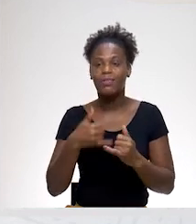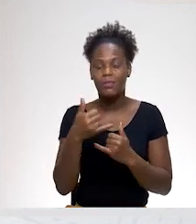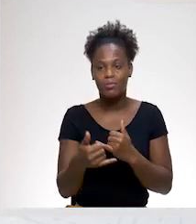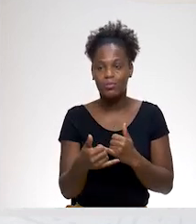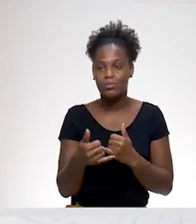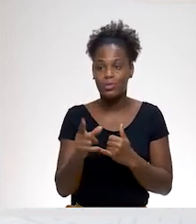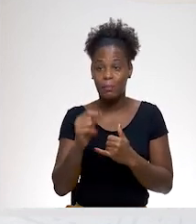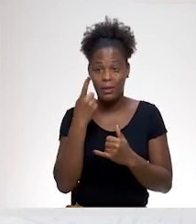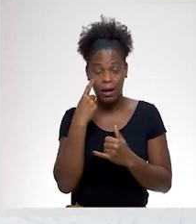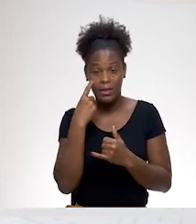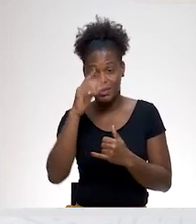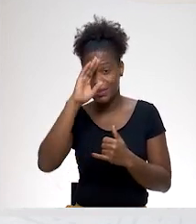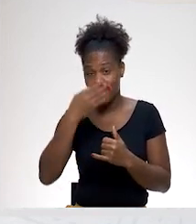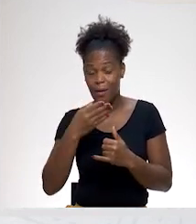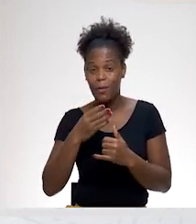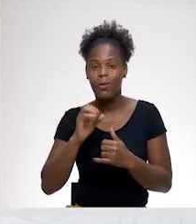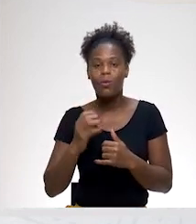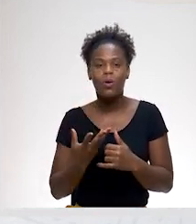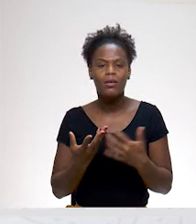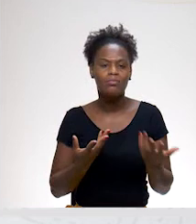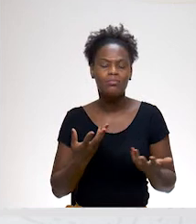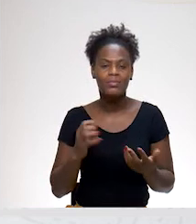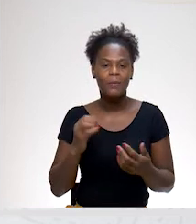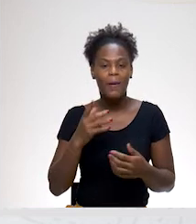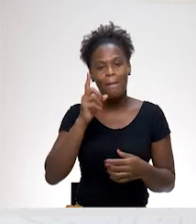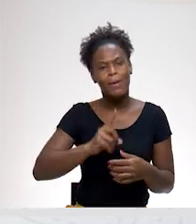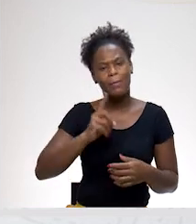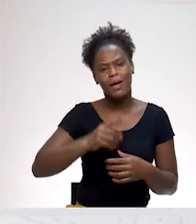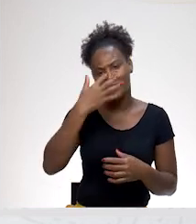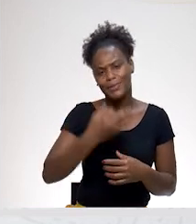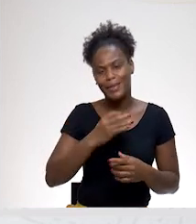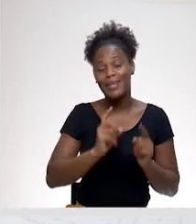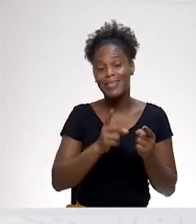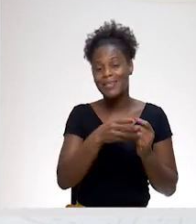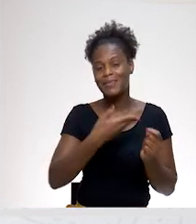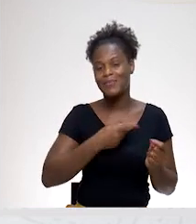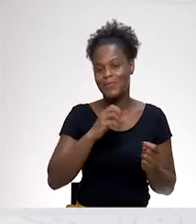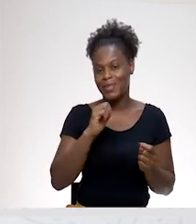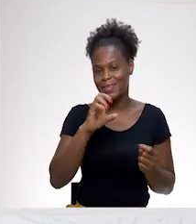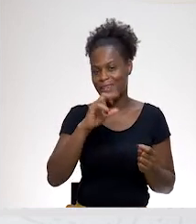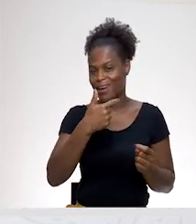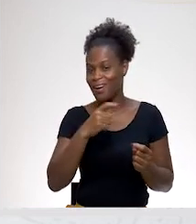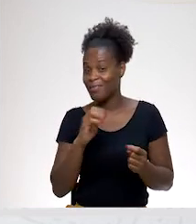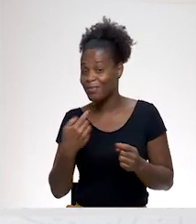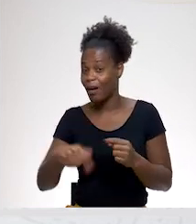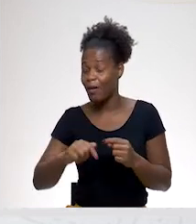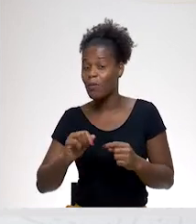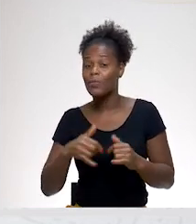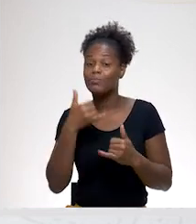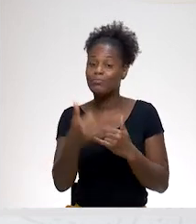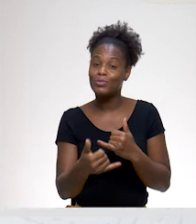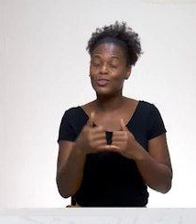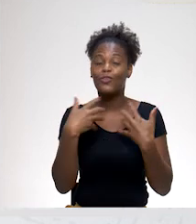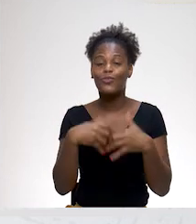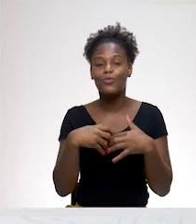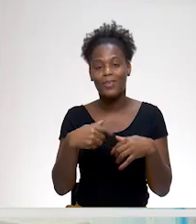e tentar saber qual foi a primeira certeza que chegou a Descartes depois de ter passado